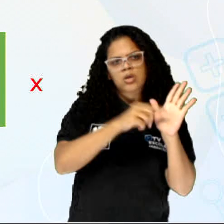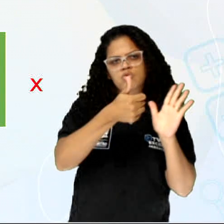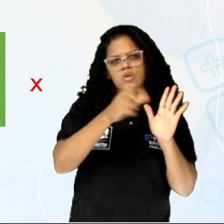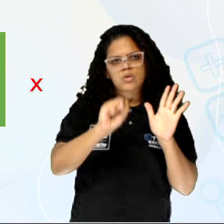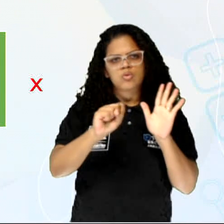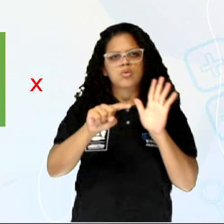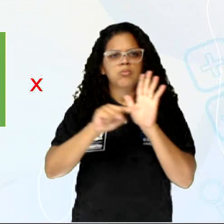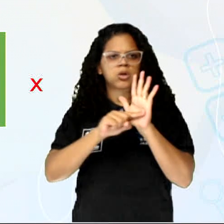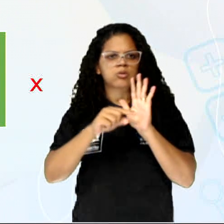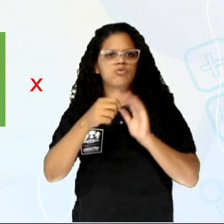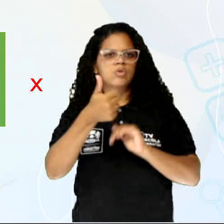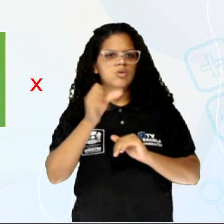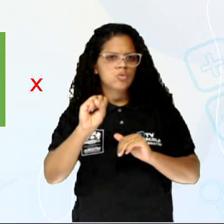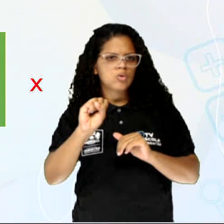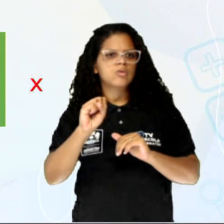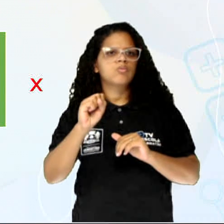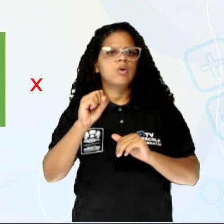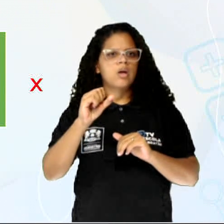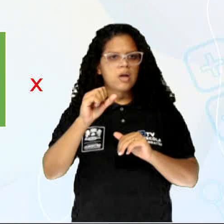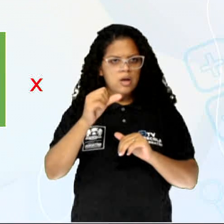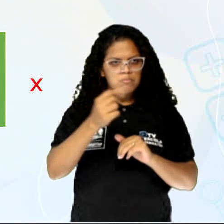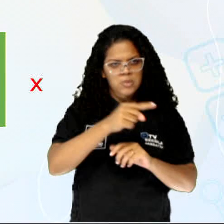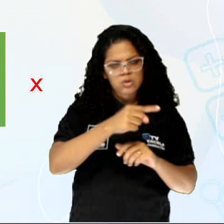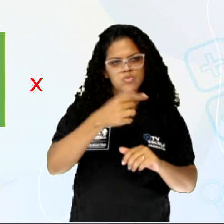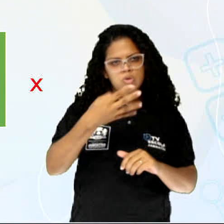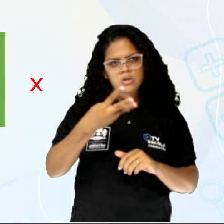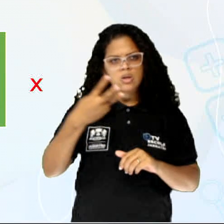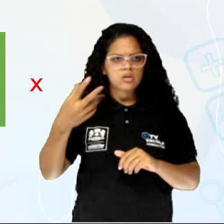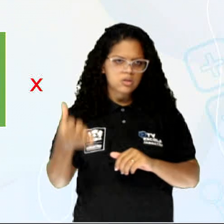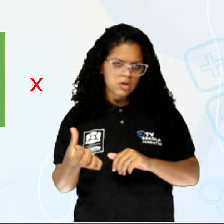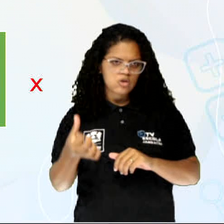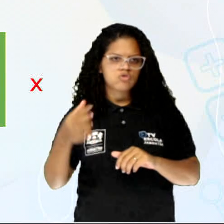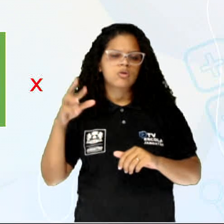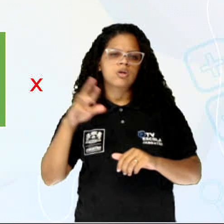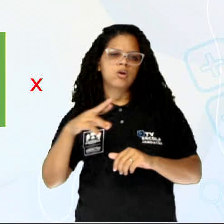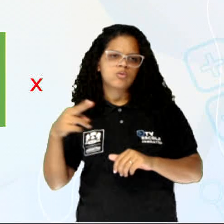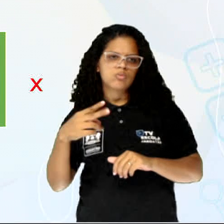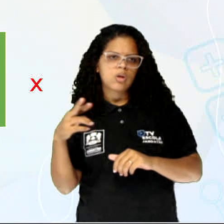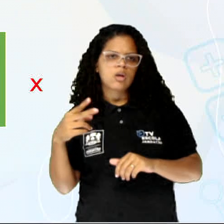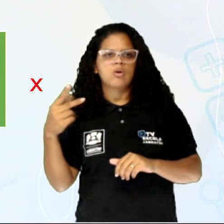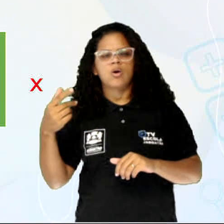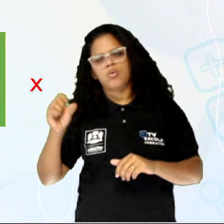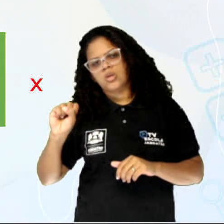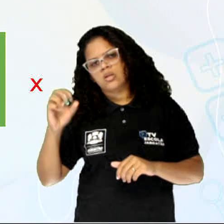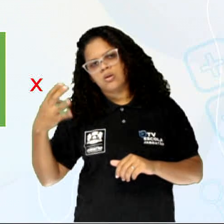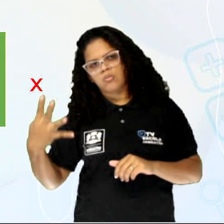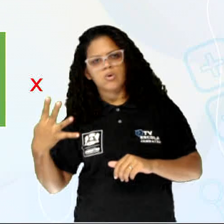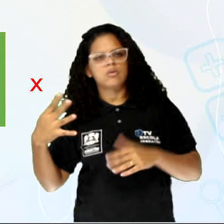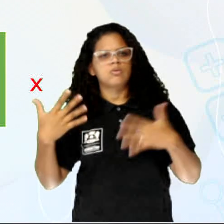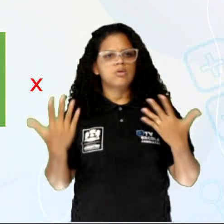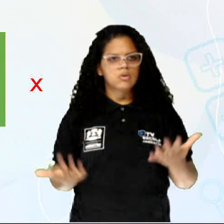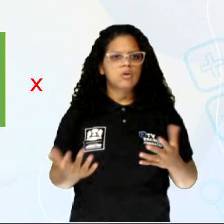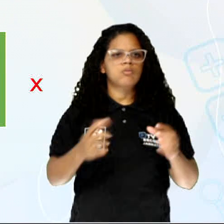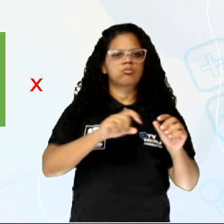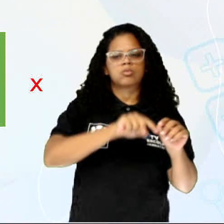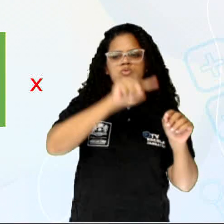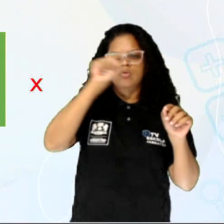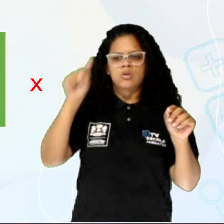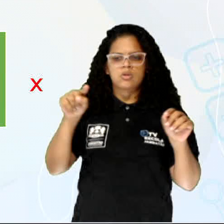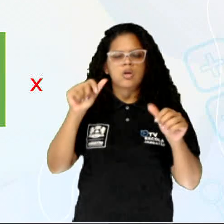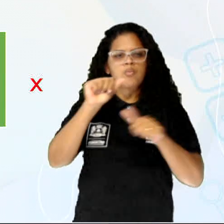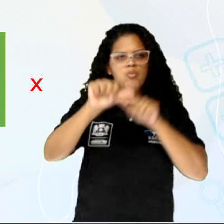36. Tudo isso igual a 84. Esse menos 36 passa para o outro lado, troca de sinal, fica